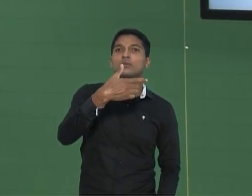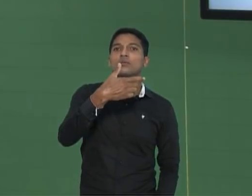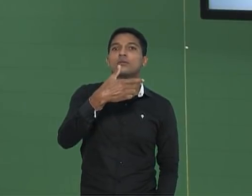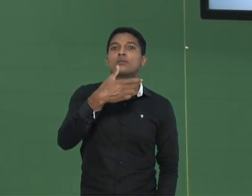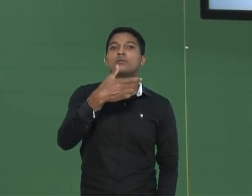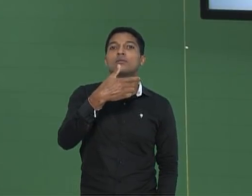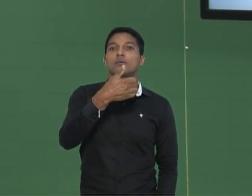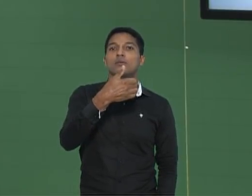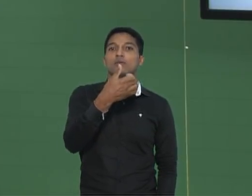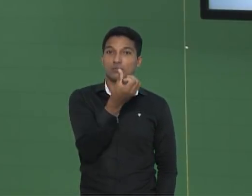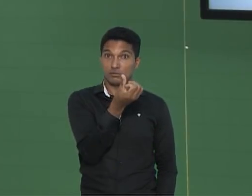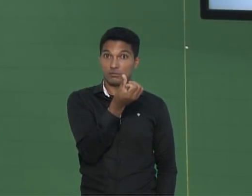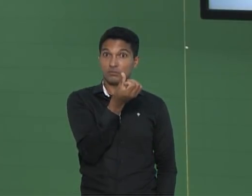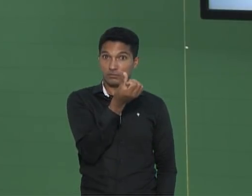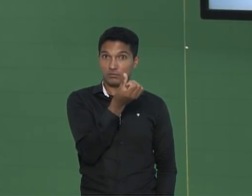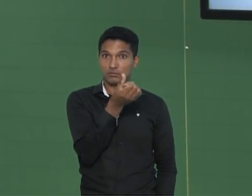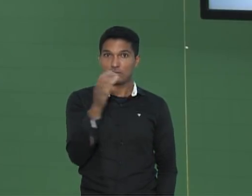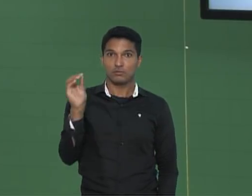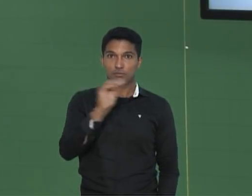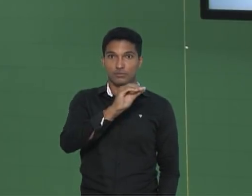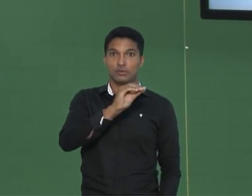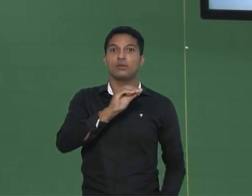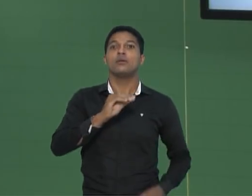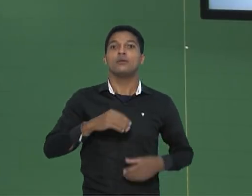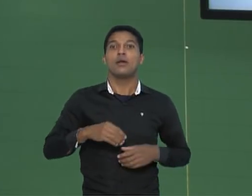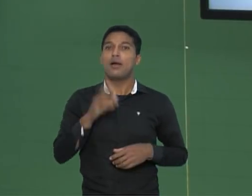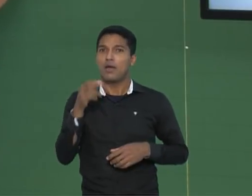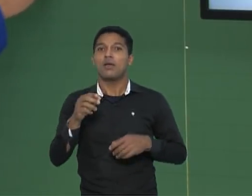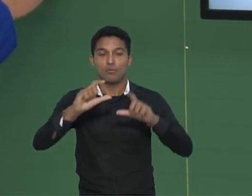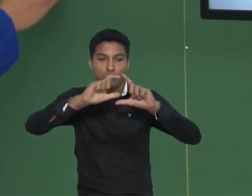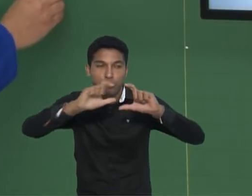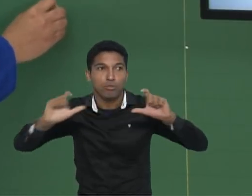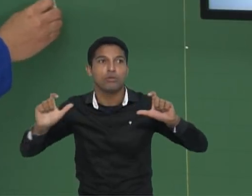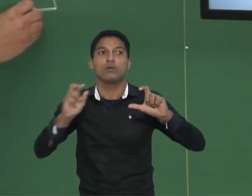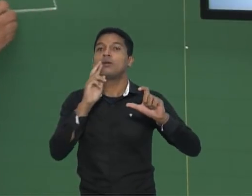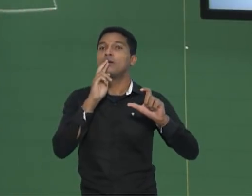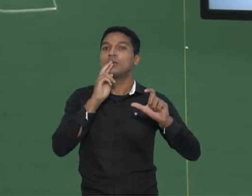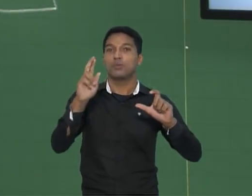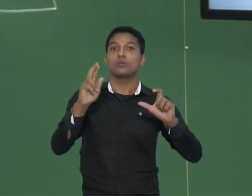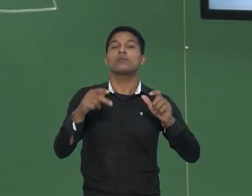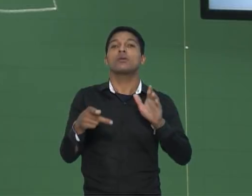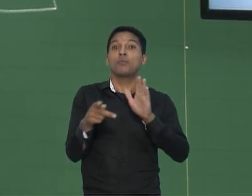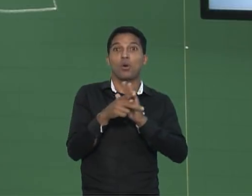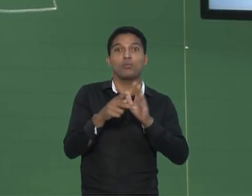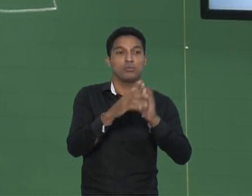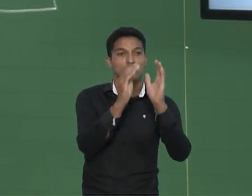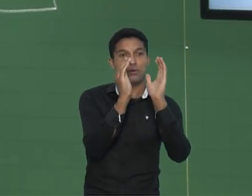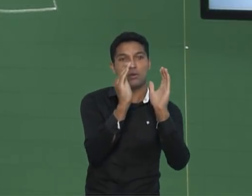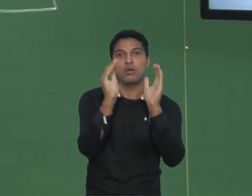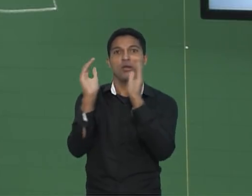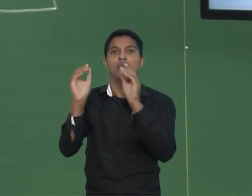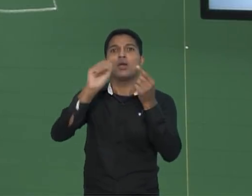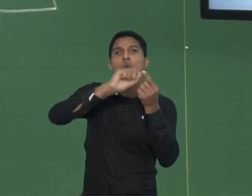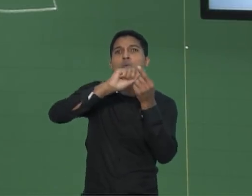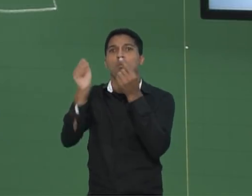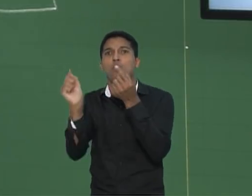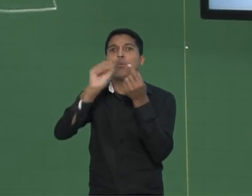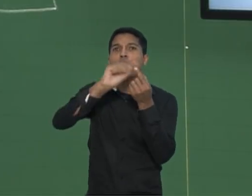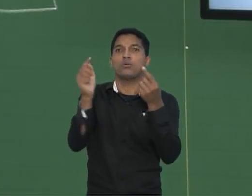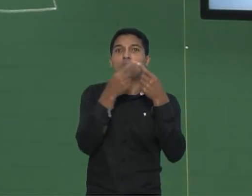216. Então, essa seria a nossa resposta, fazendo pela propriedade